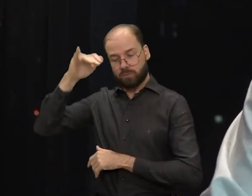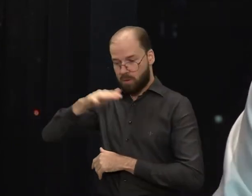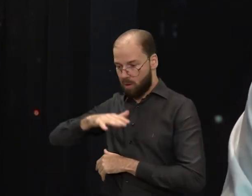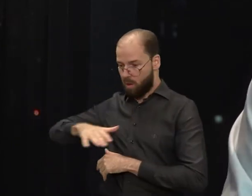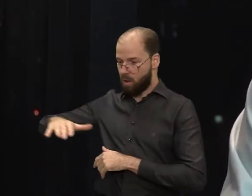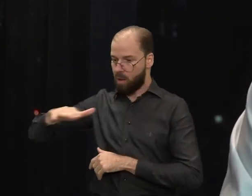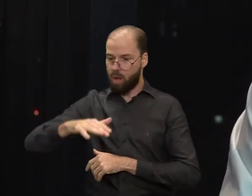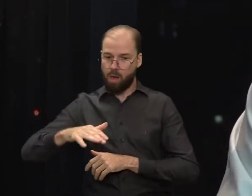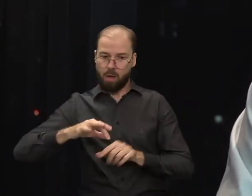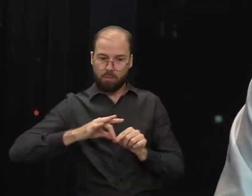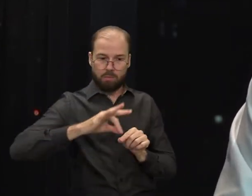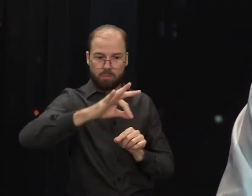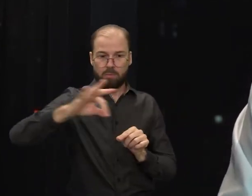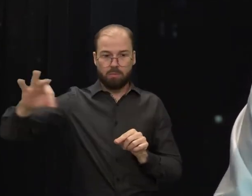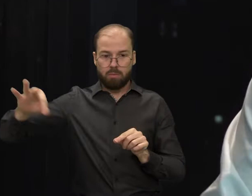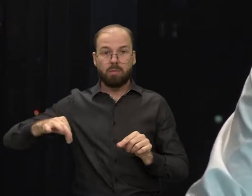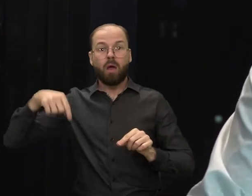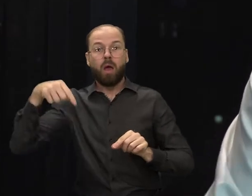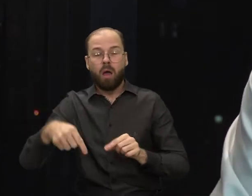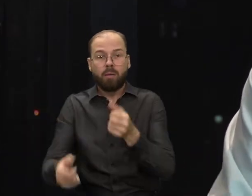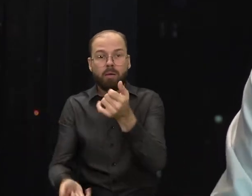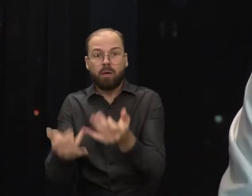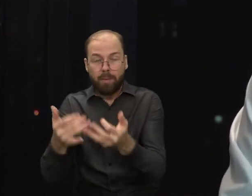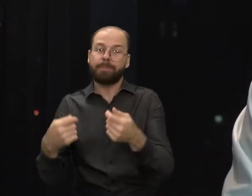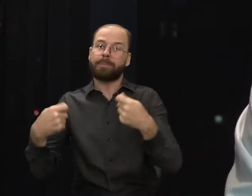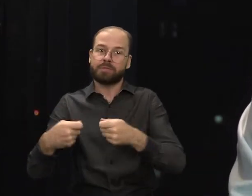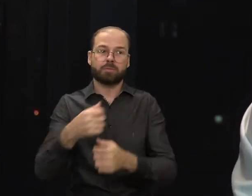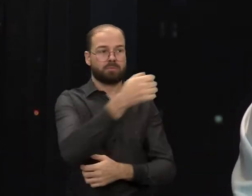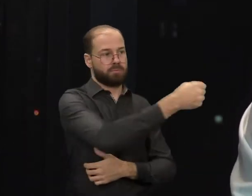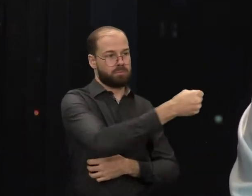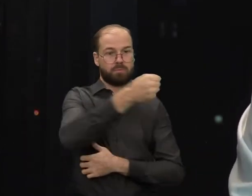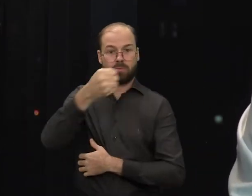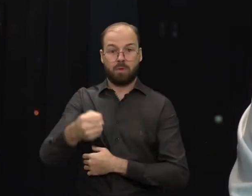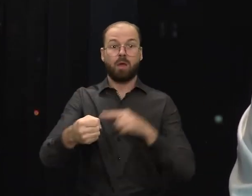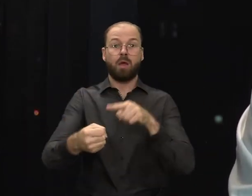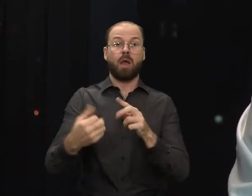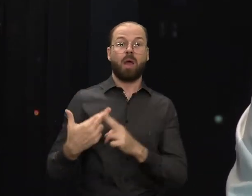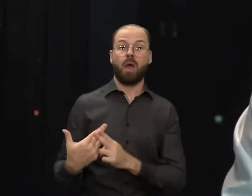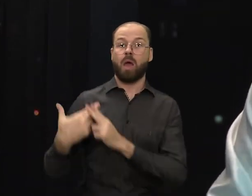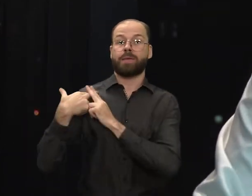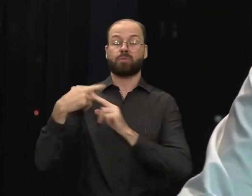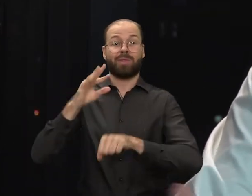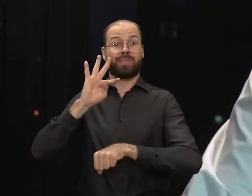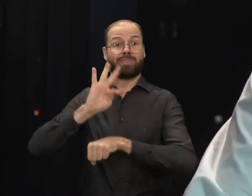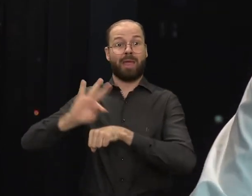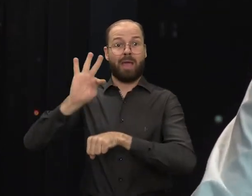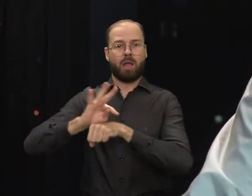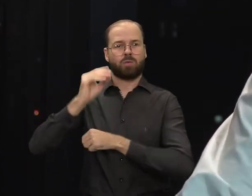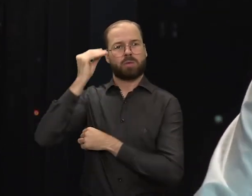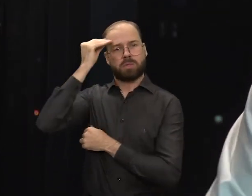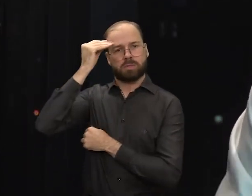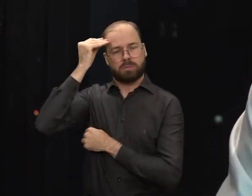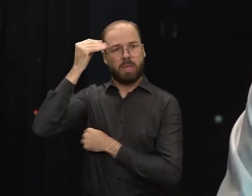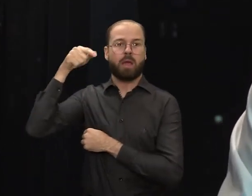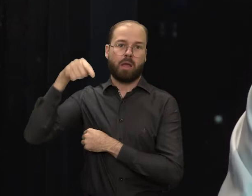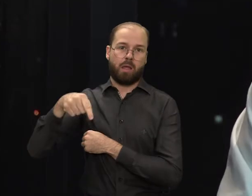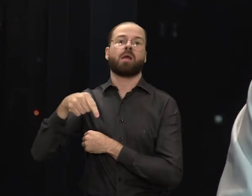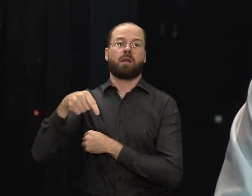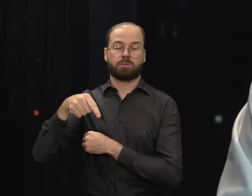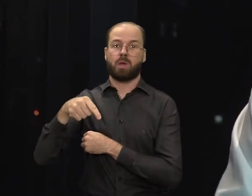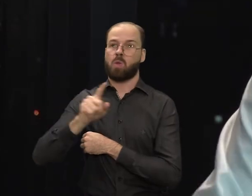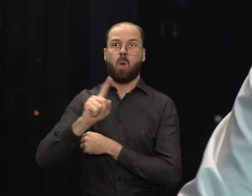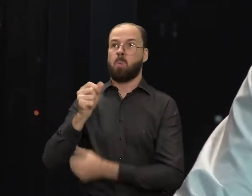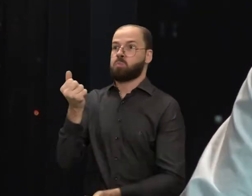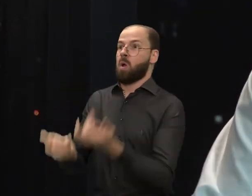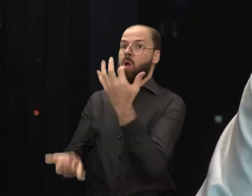queimar um pedaço da área dele, tem que ter um responsável técnico para ser responsável por aquilo ali,